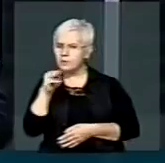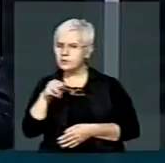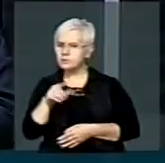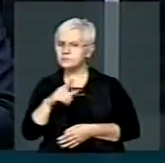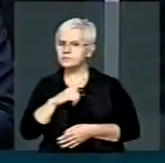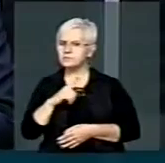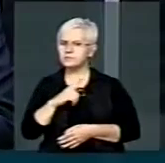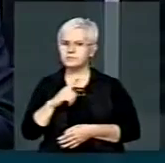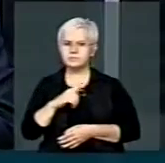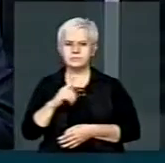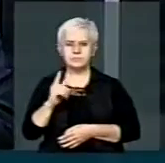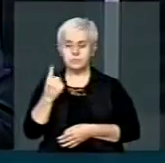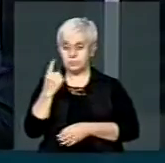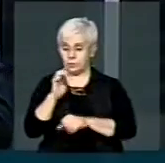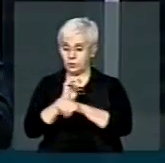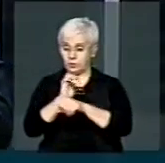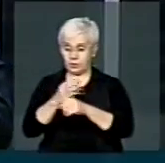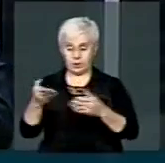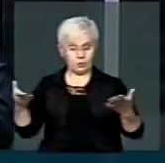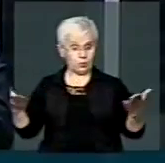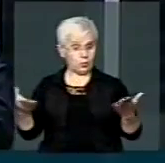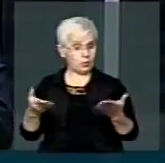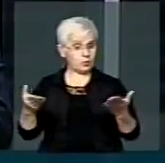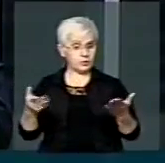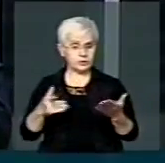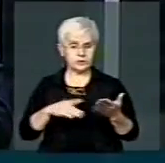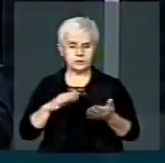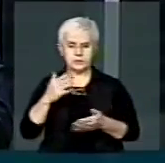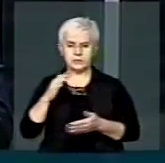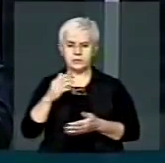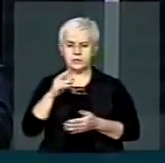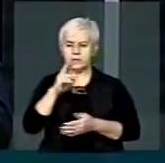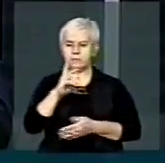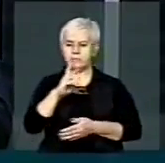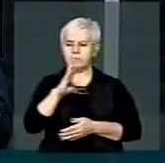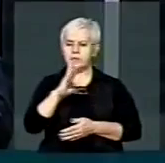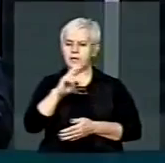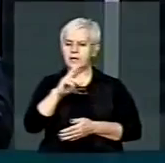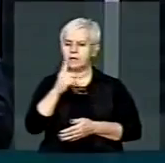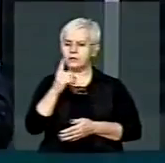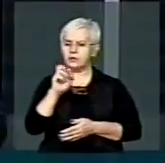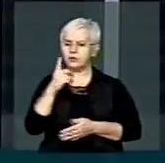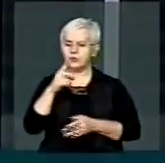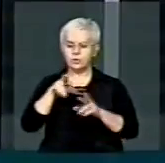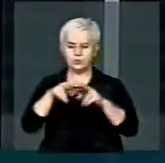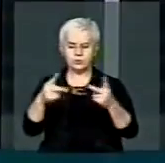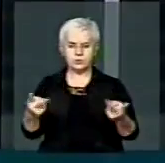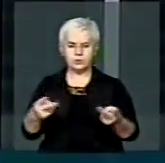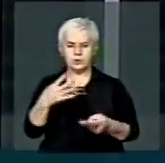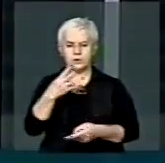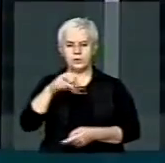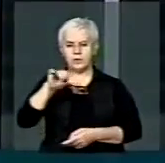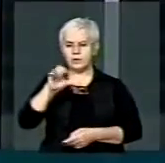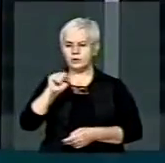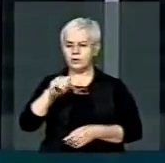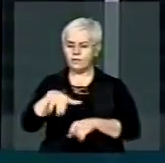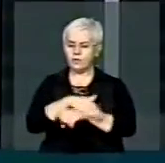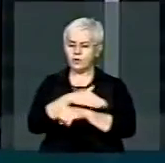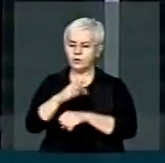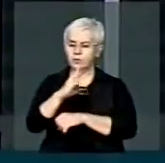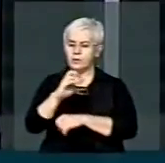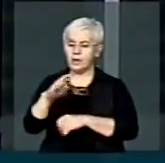presidente. Um estado que hoje tem uma BR-101 duplicada, uma BR-448